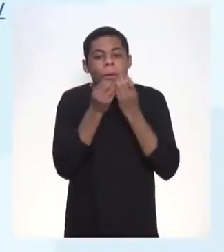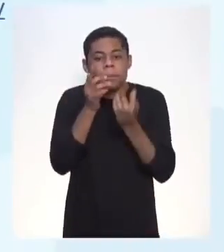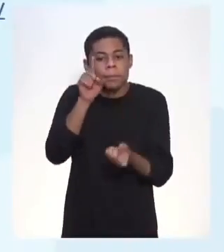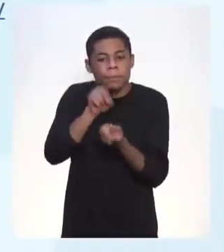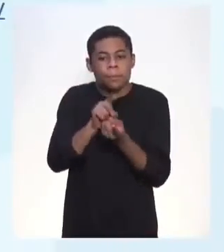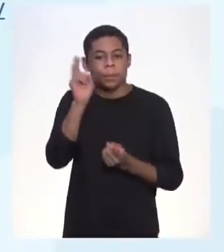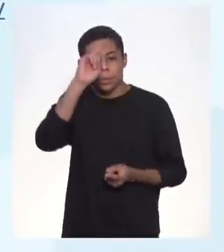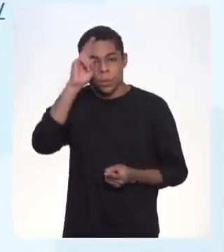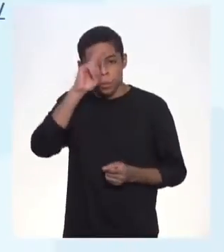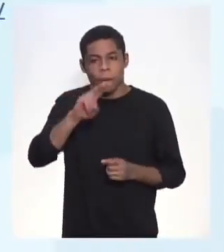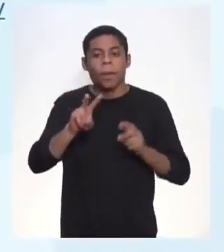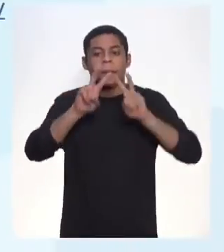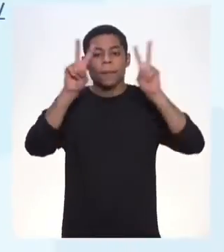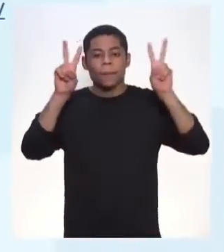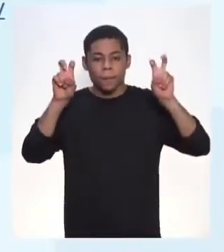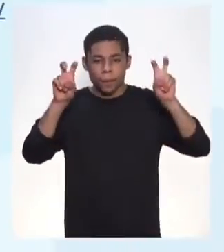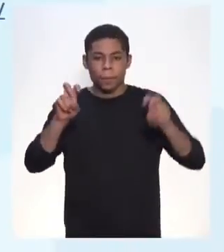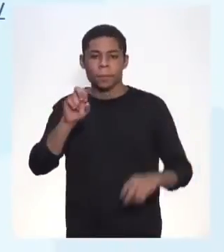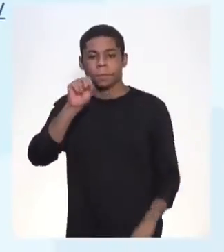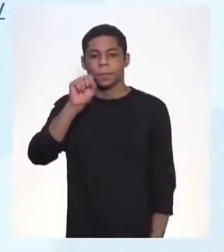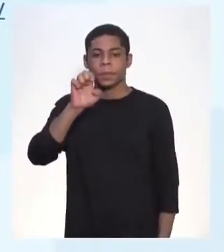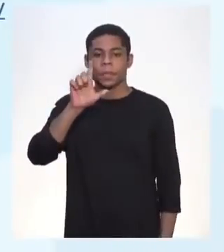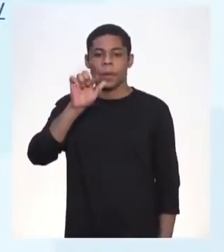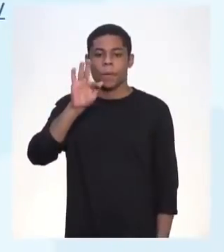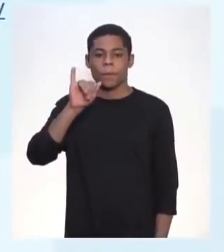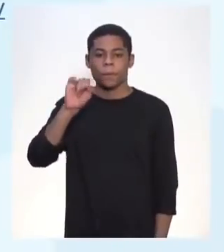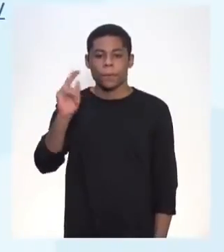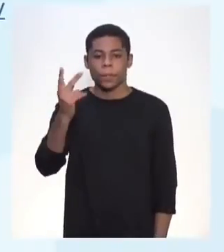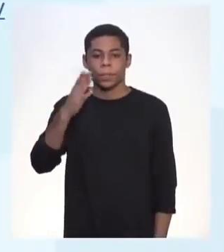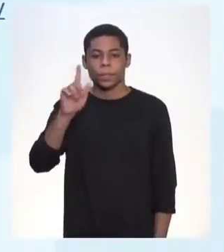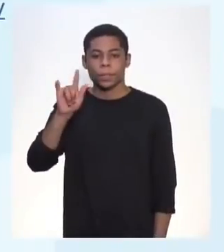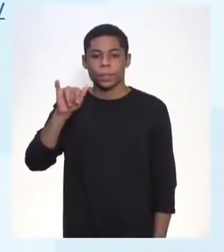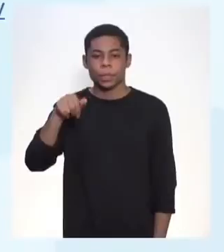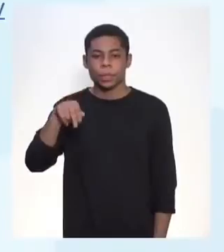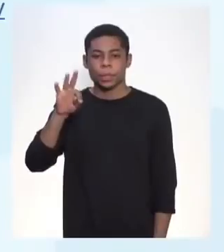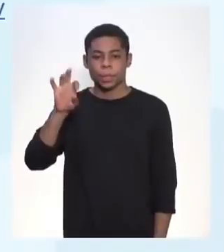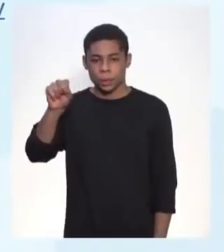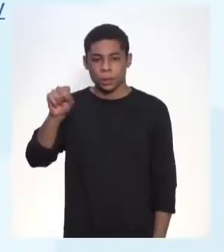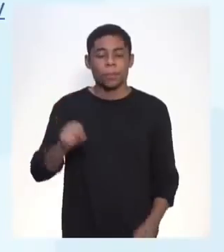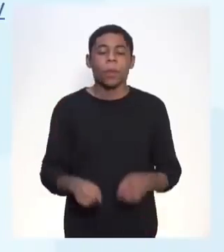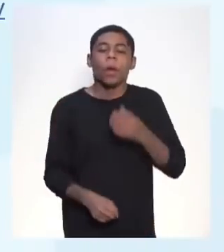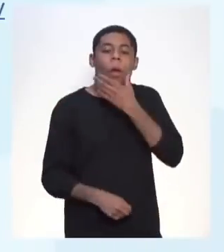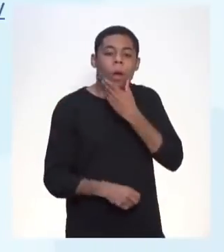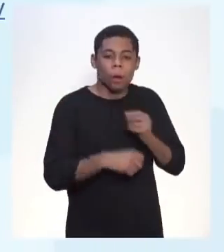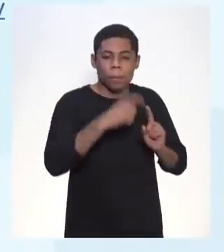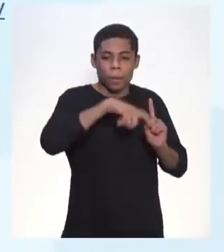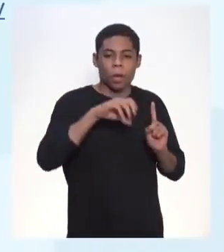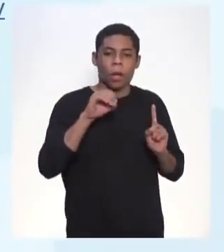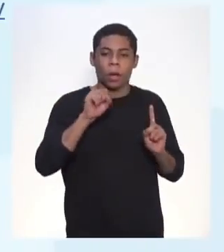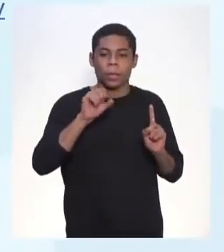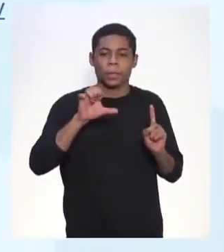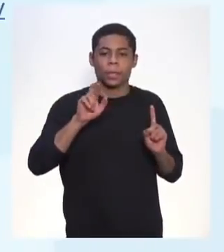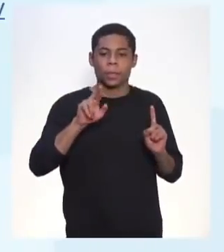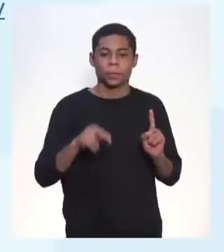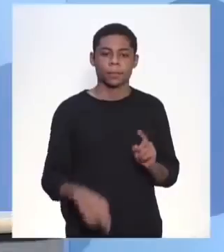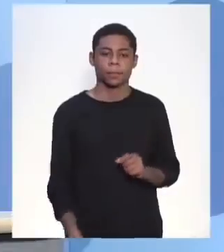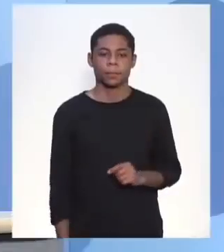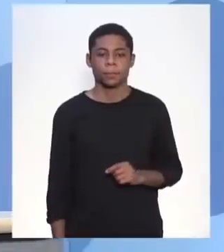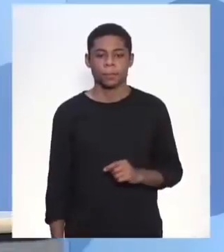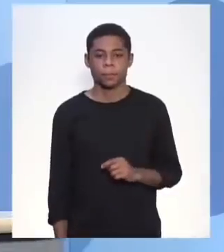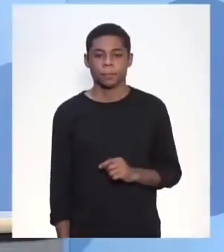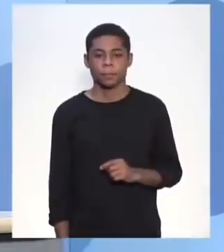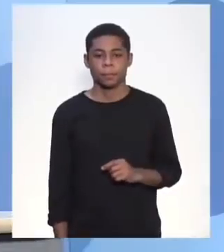story, to part of the short story, The Selfish Giant, by Oscar Wilde. Então, pode traduzir.